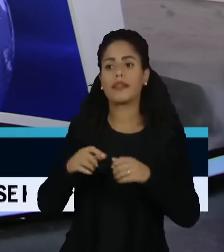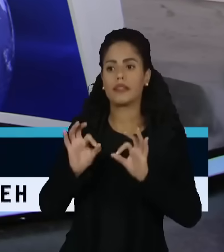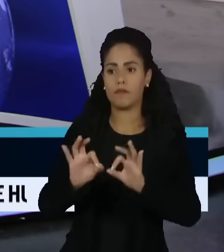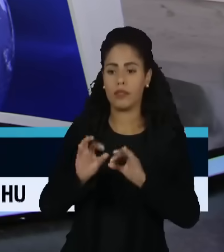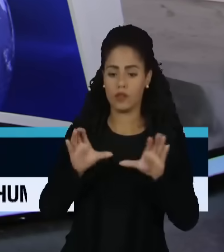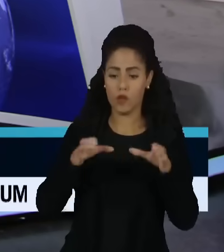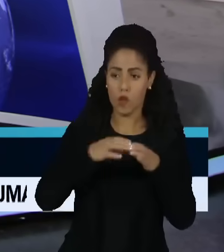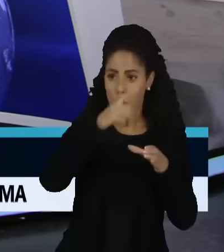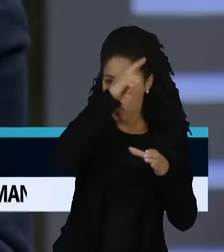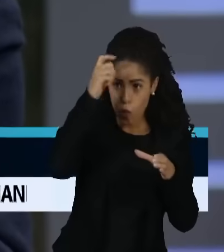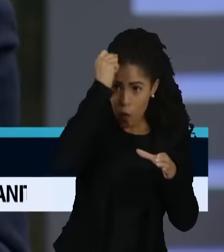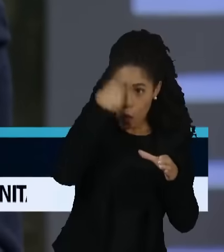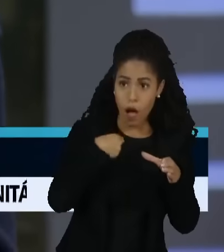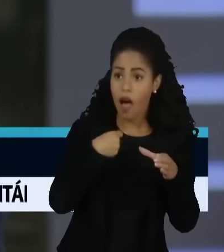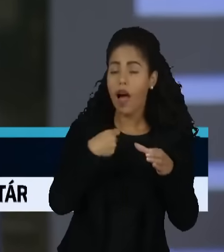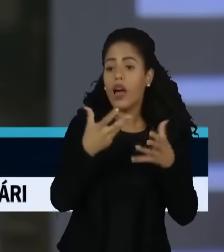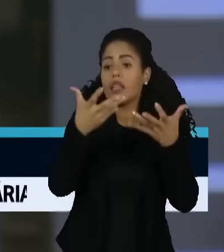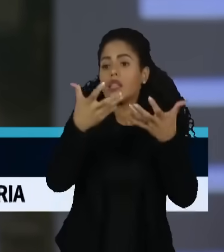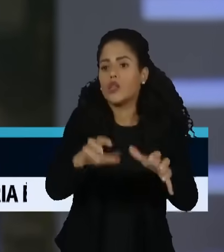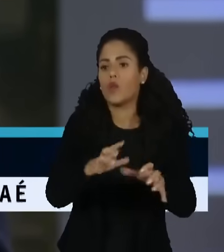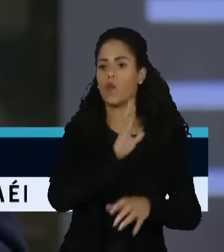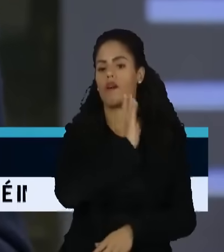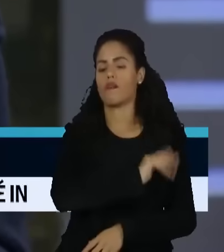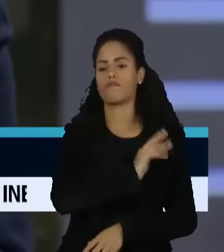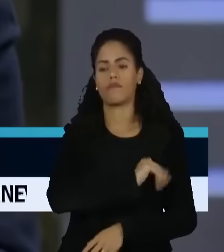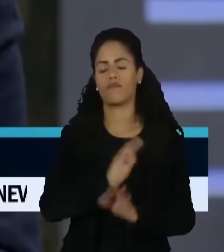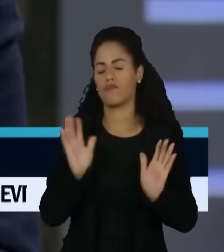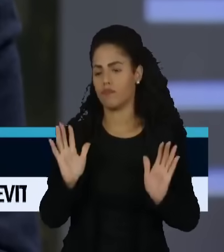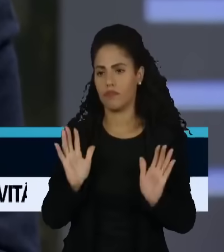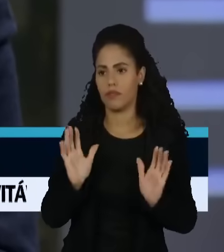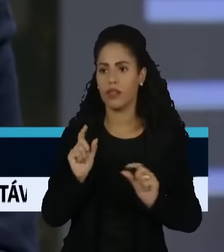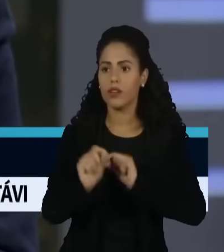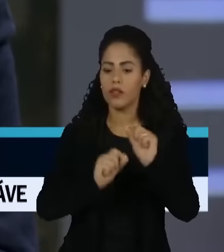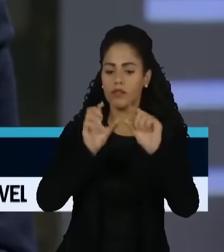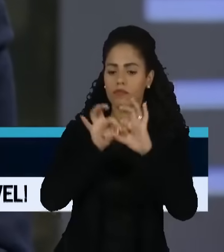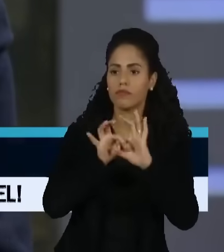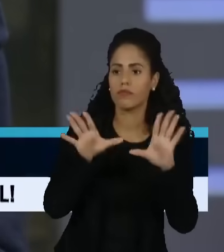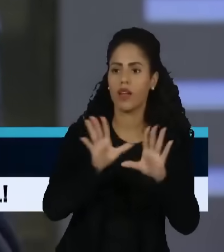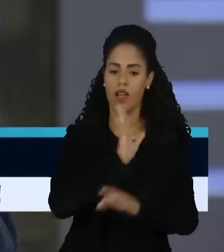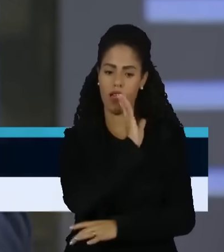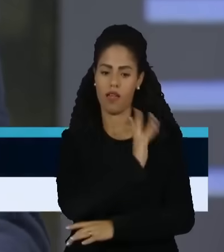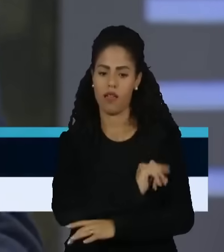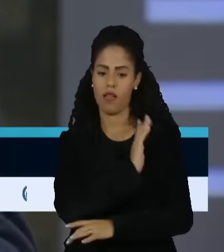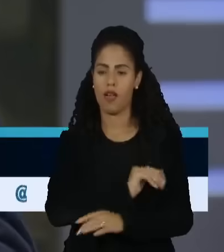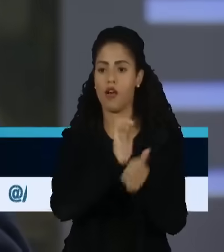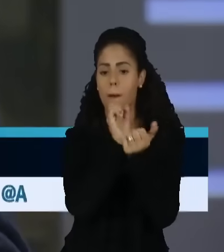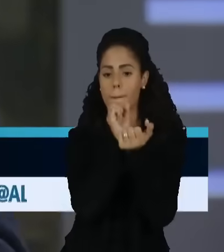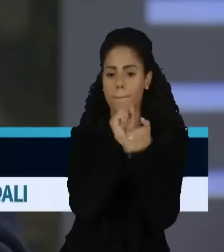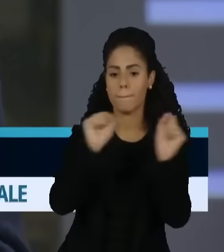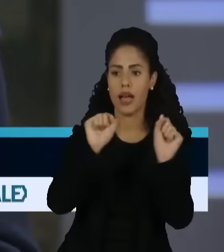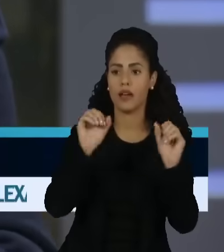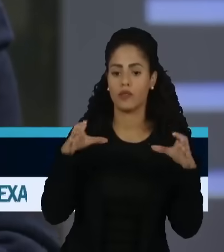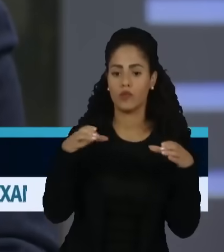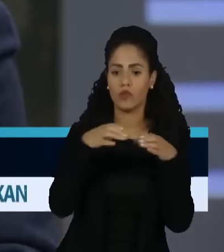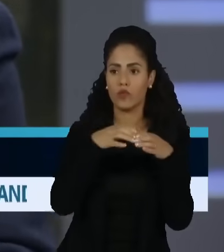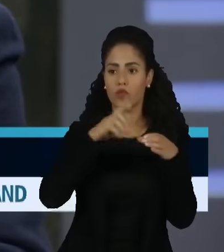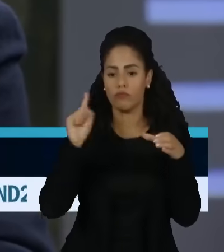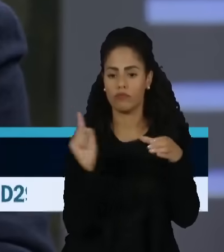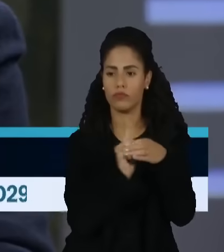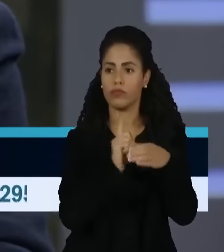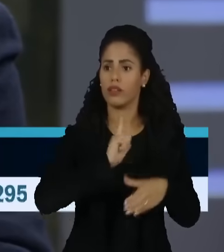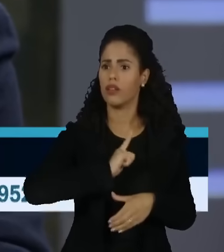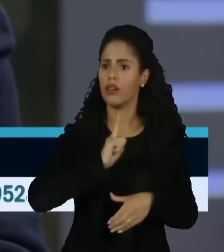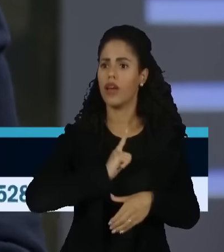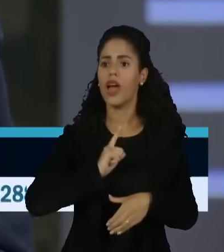não quer um Estado palestino. A antiga OLP, a Organização para a Libertação da Palestina, e todos os grupos que compunham, eram grupos